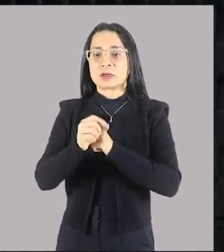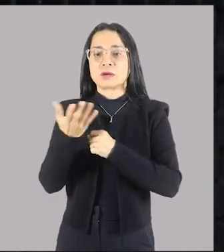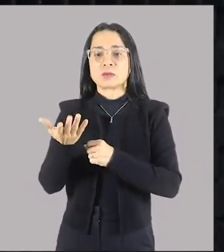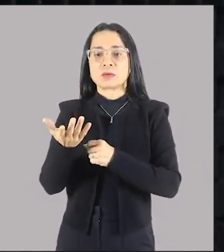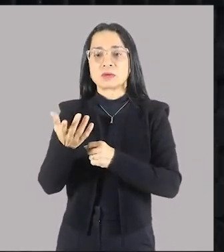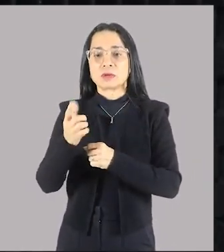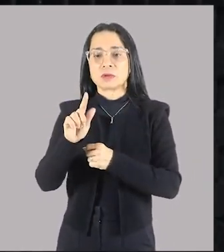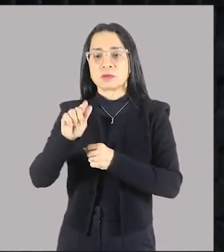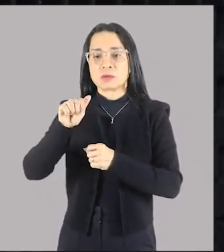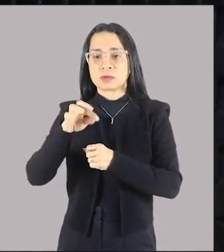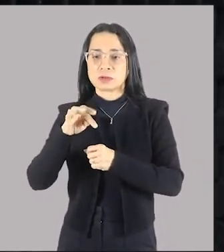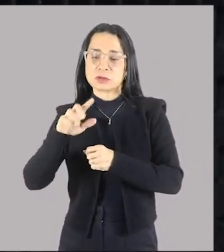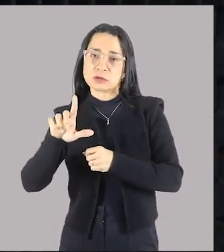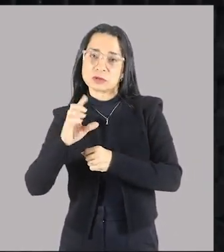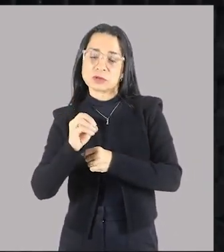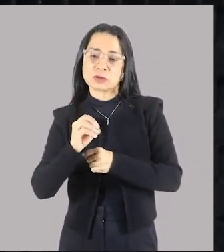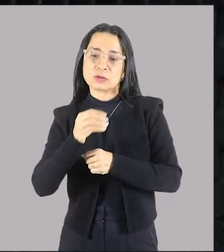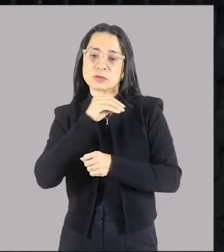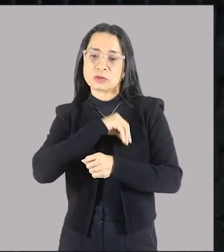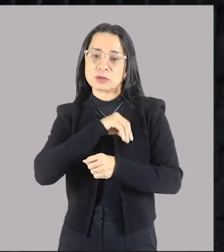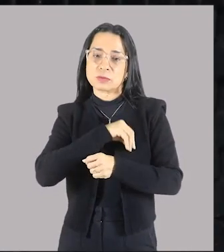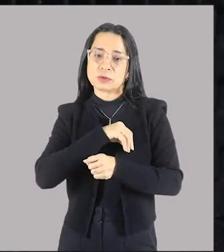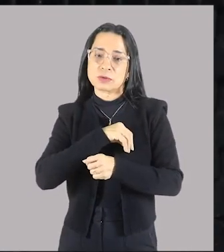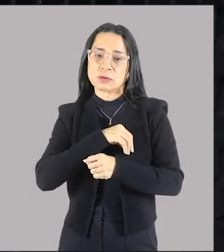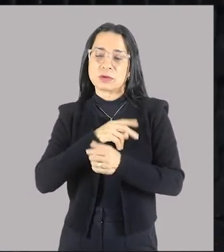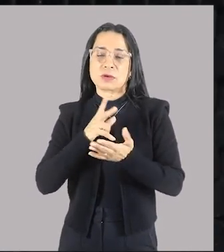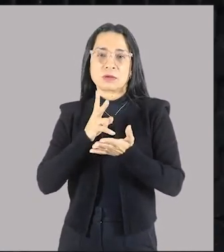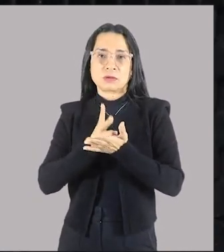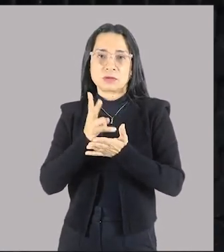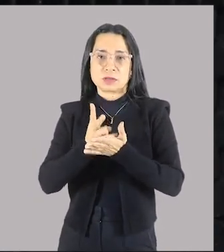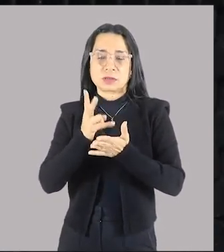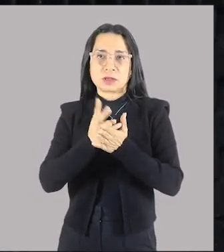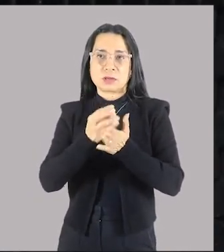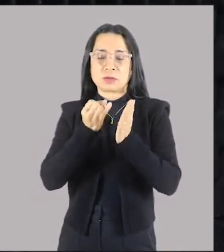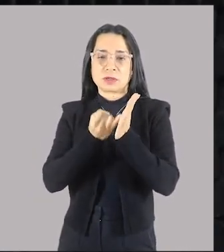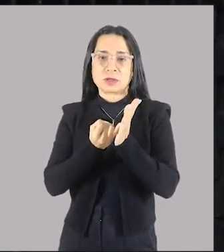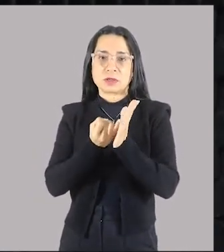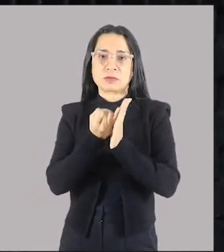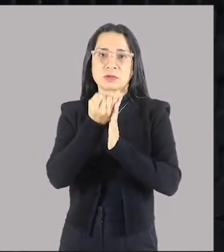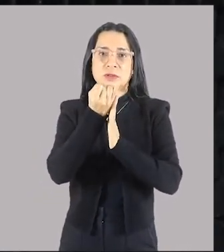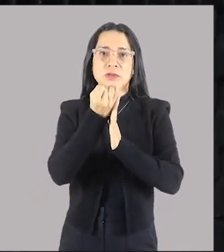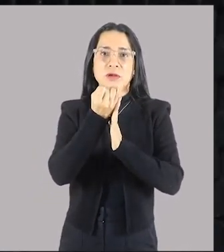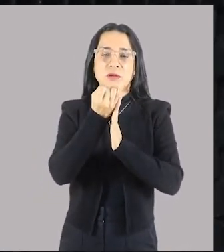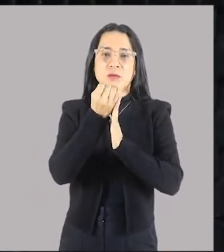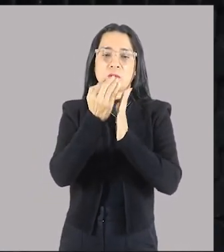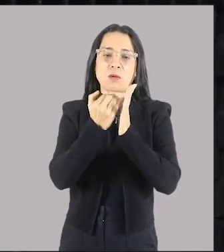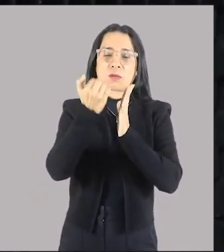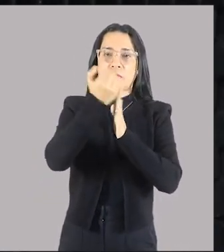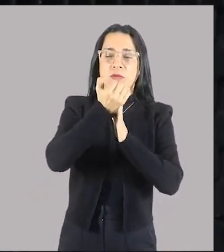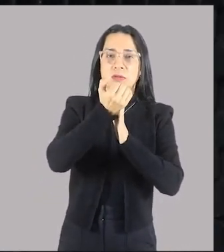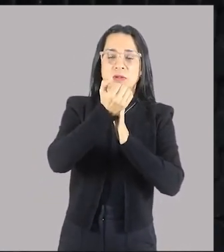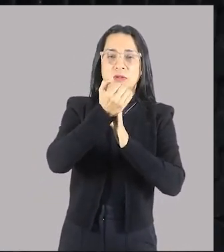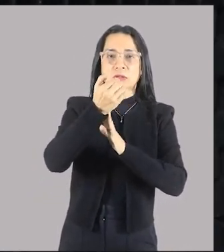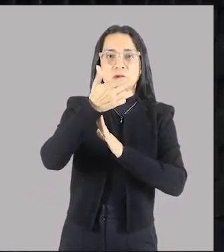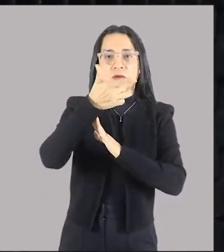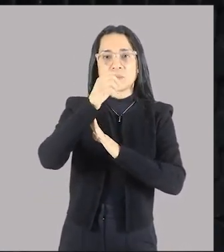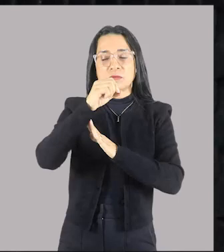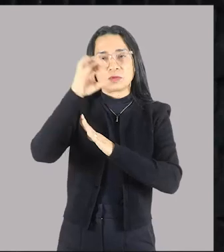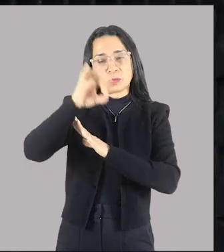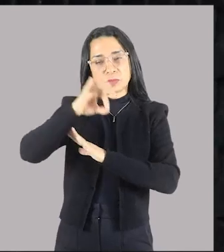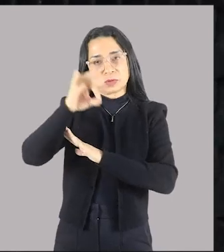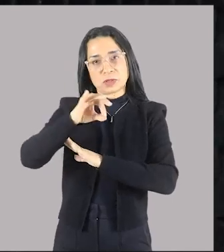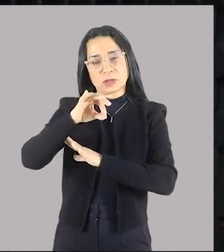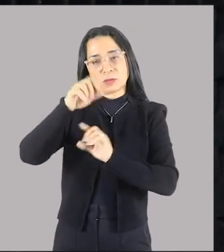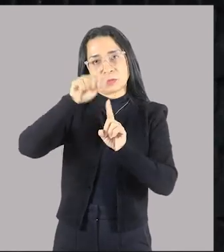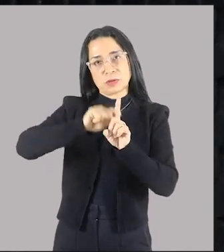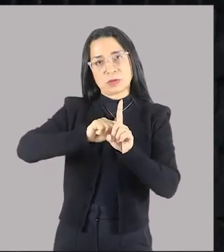a inflação superasse os 20% mensalmente, por exemplo, no mês de março, a